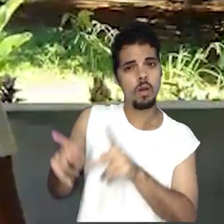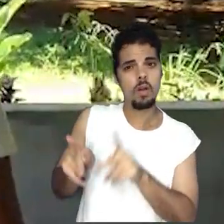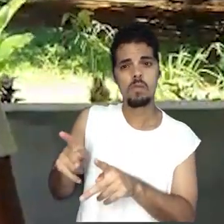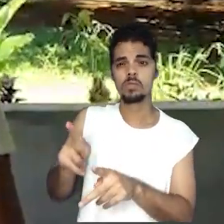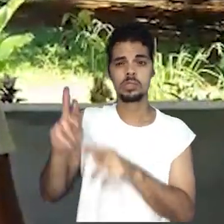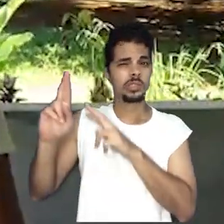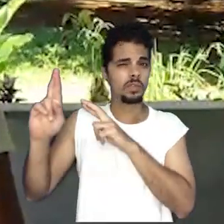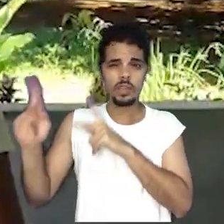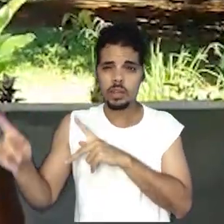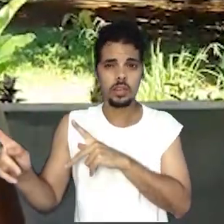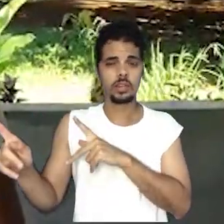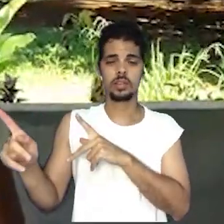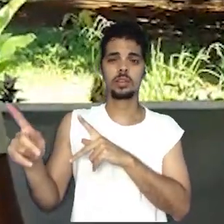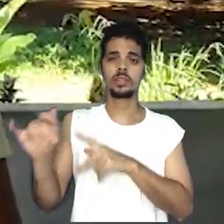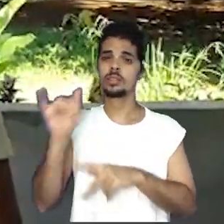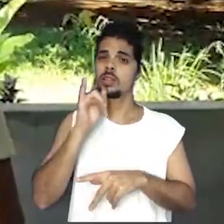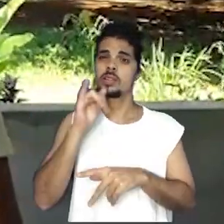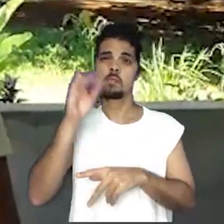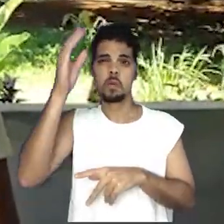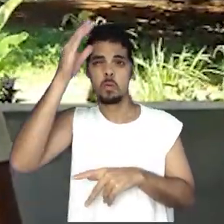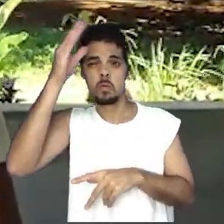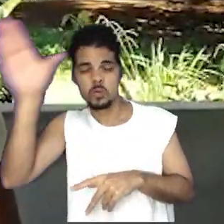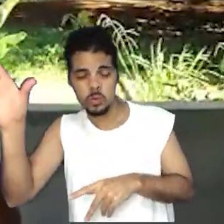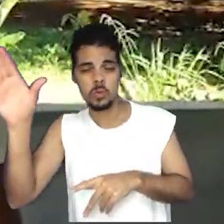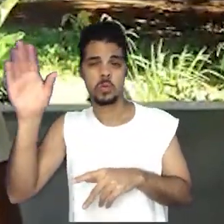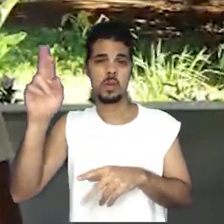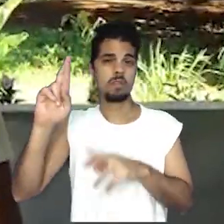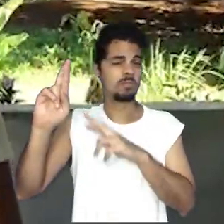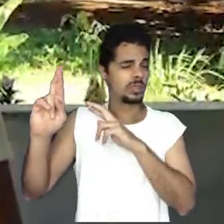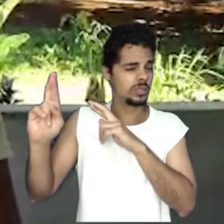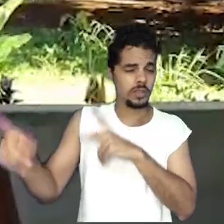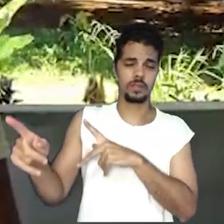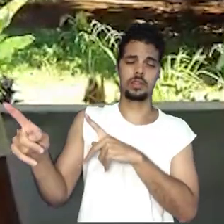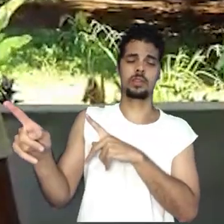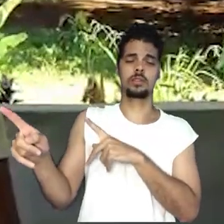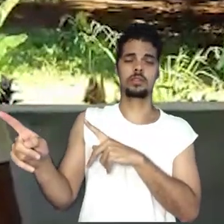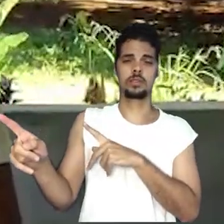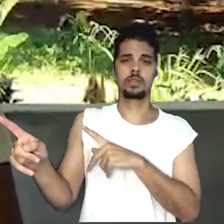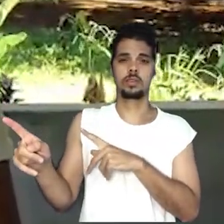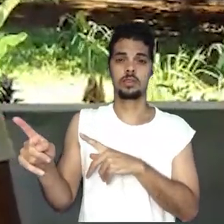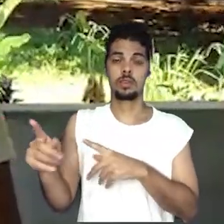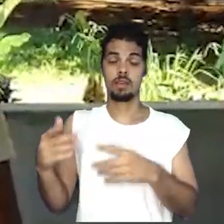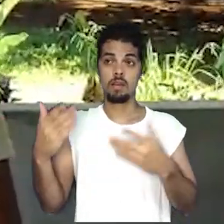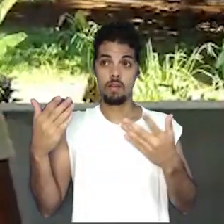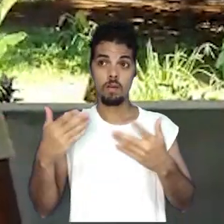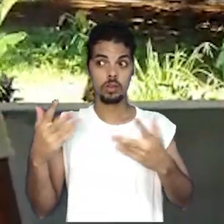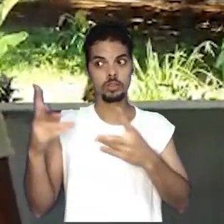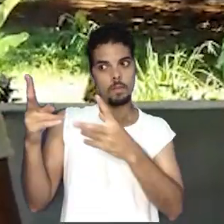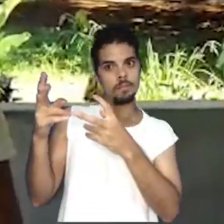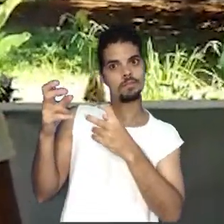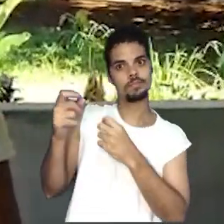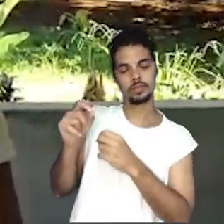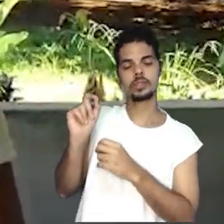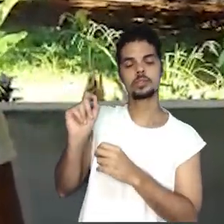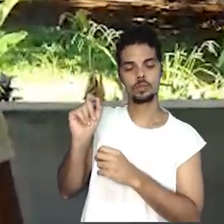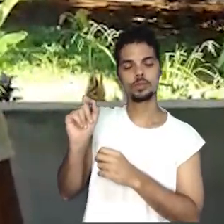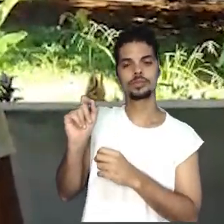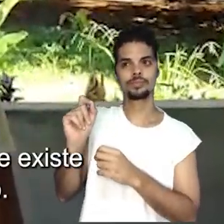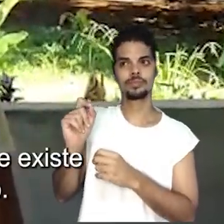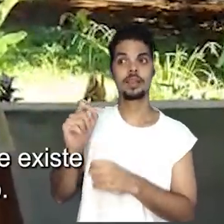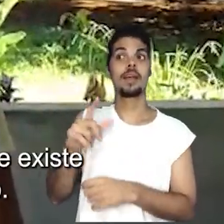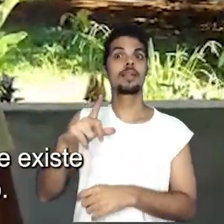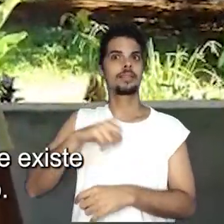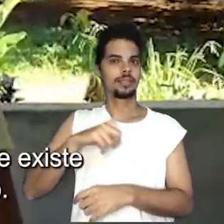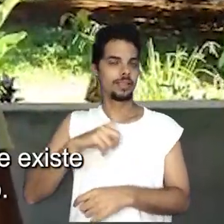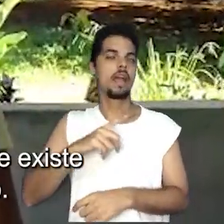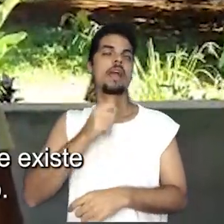dessa questão mesmo de ser imposta e que não é a nossa realidade, né? Uma questão que foi trazida para nós e que não nos representa.